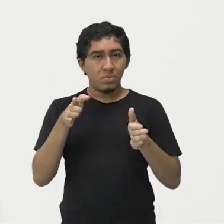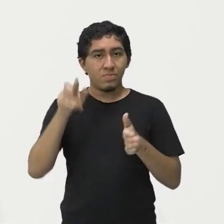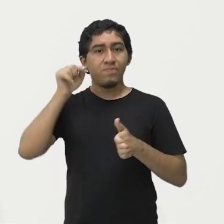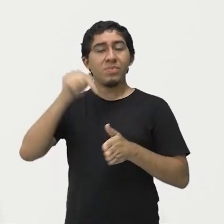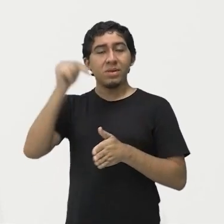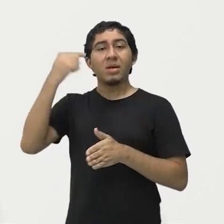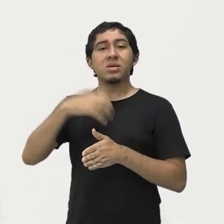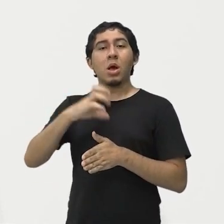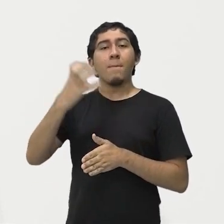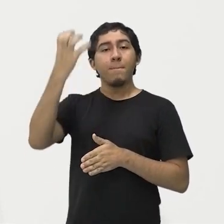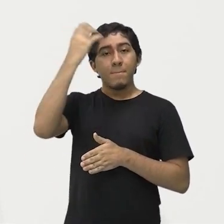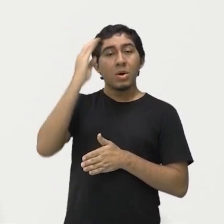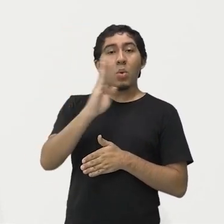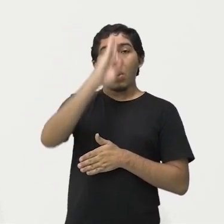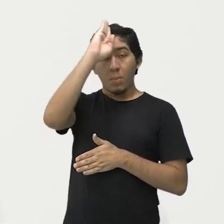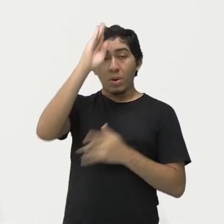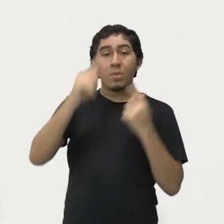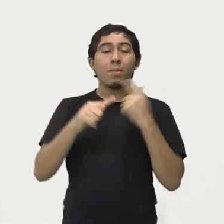porque nós vamos ver,